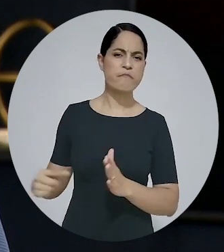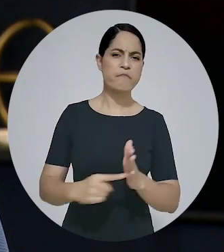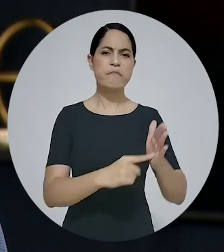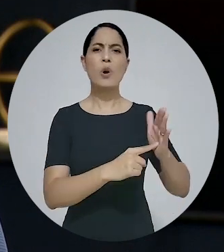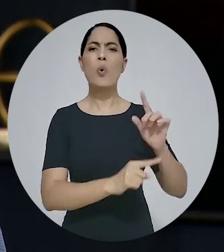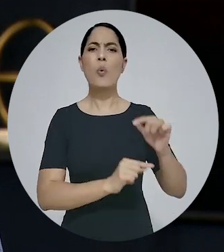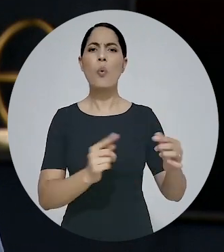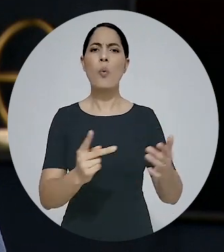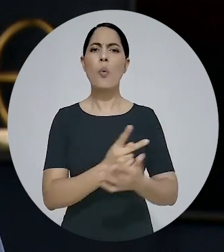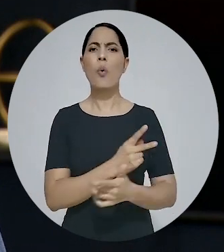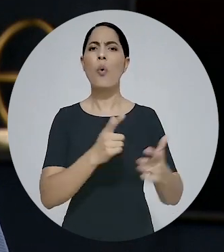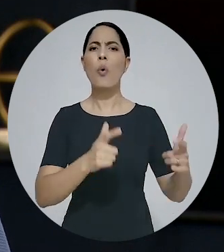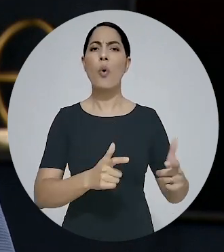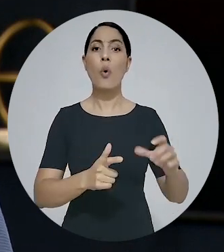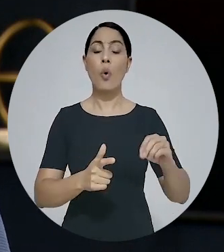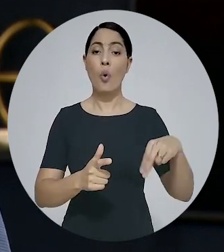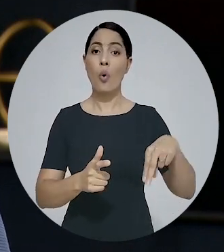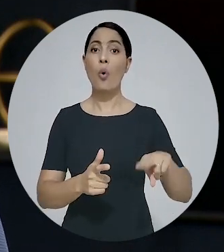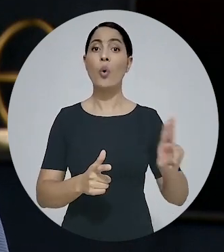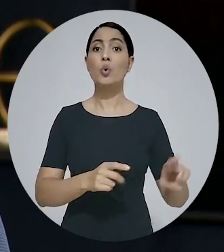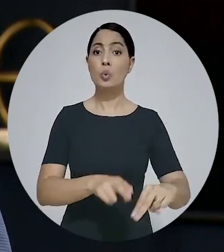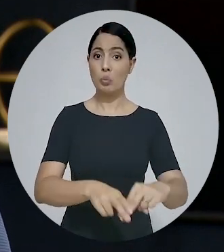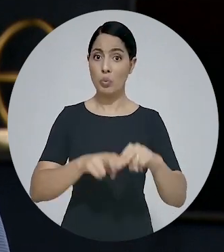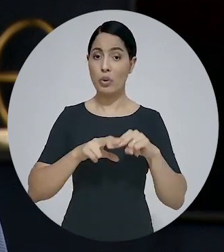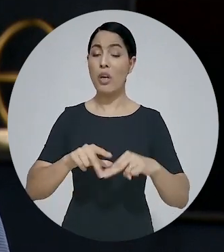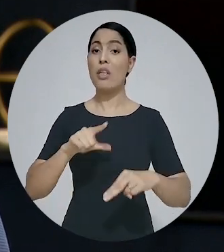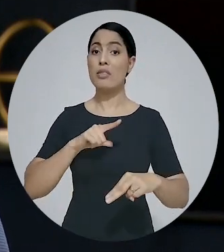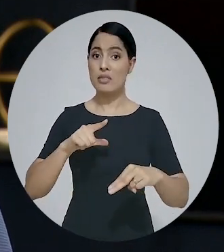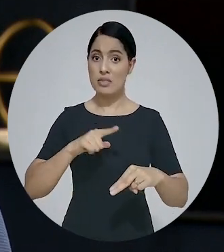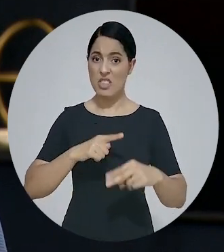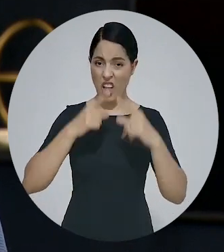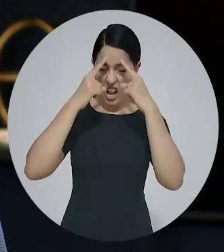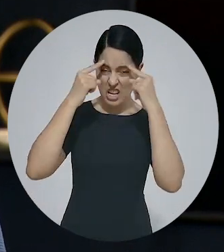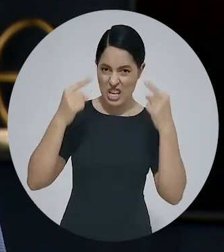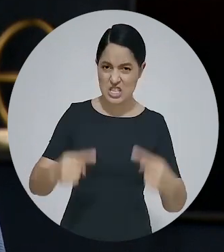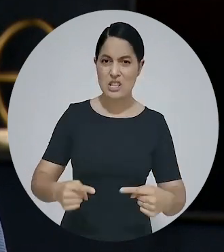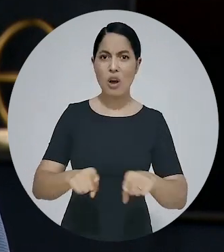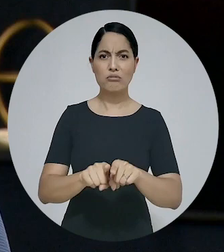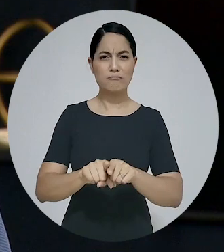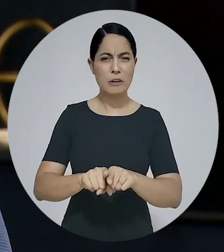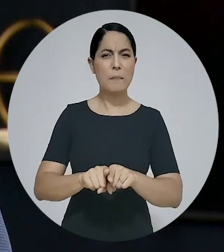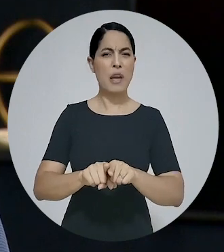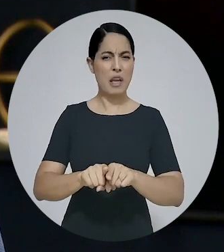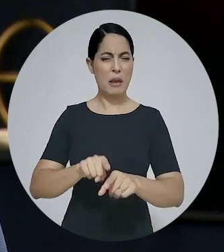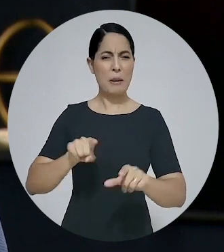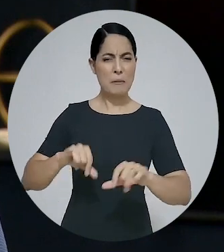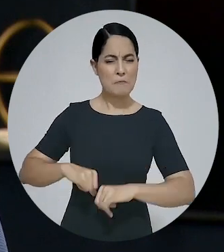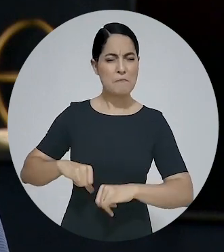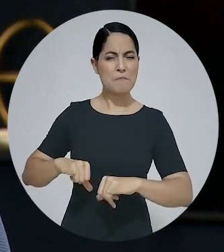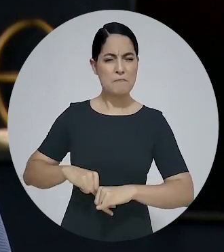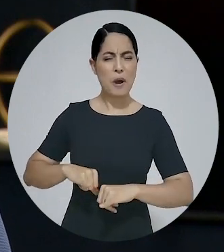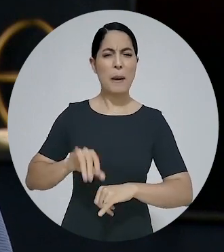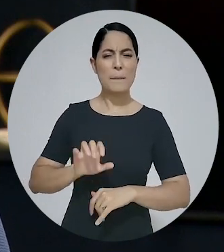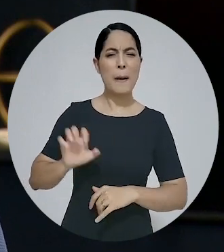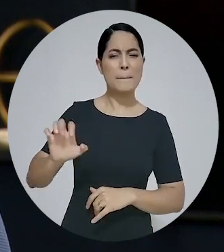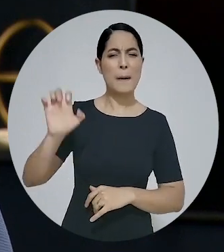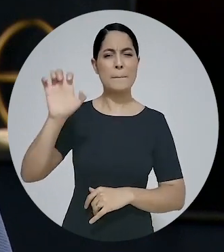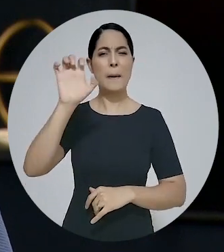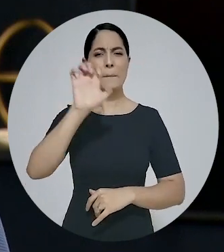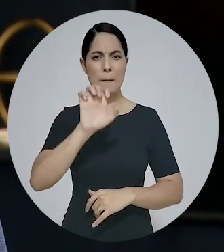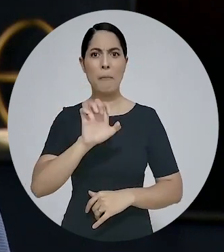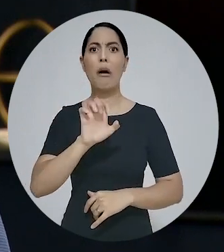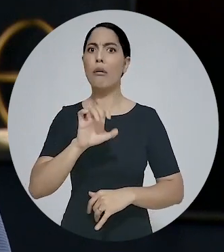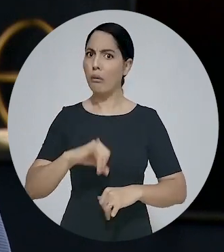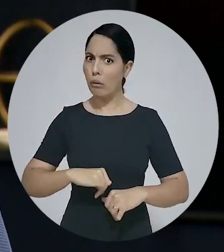Organização das Nações Unidas, a ONU, os recentes casos de agressão e violência sofridas por advogados brasileiros